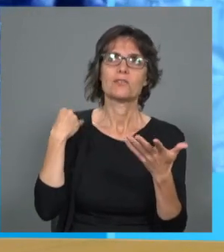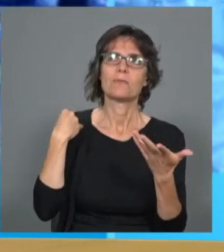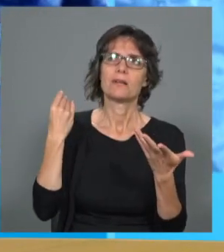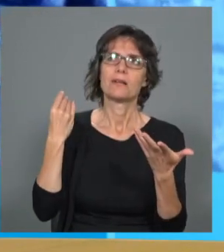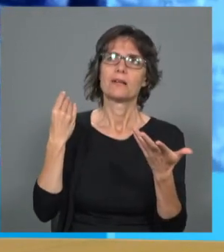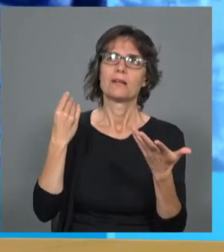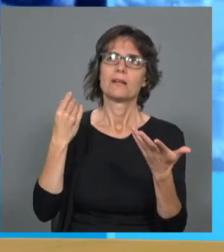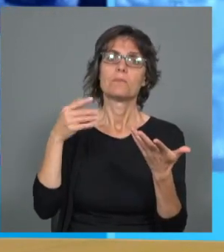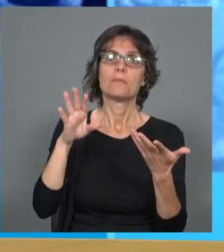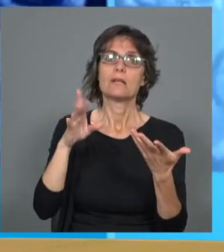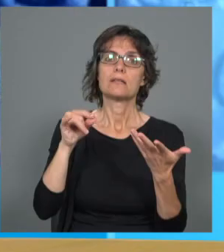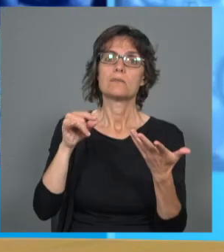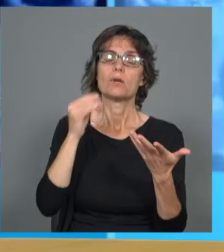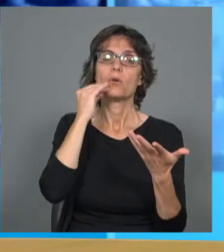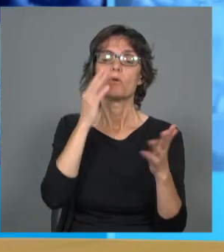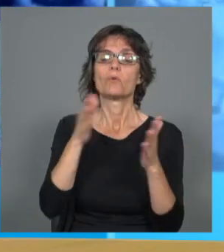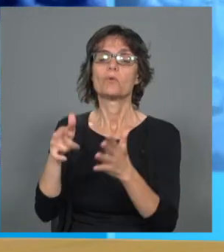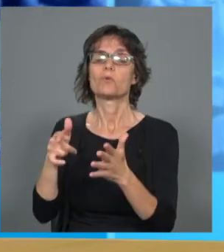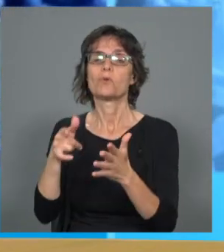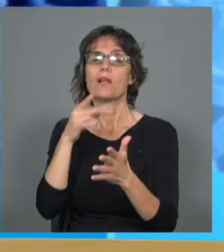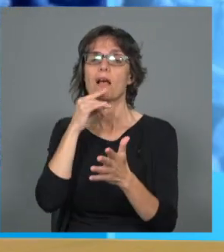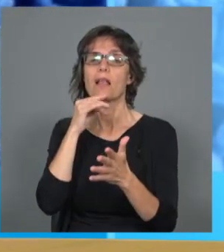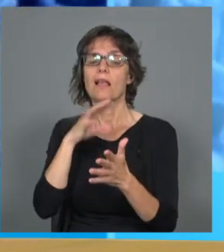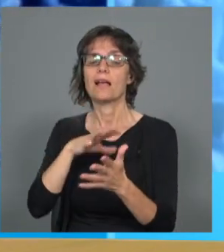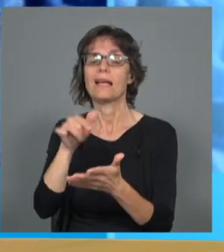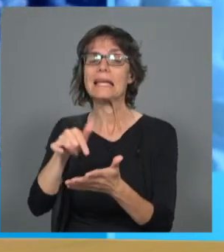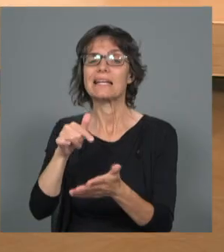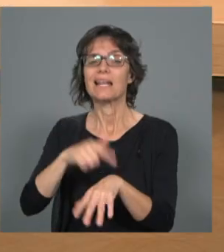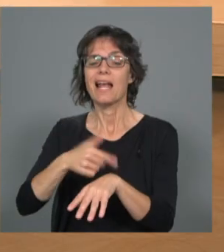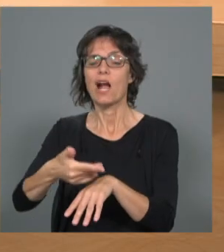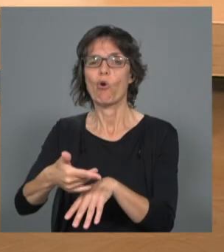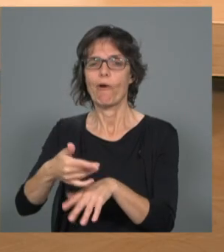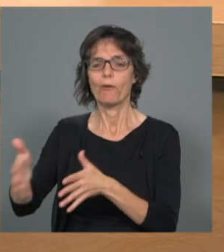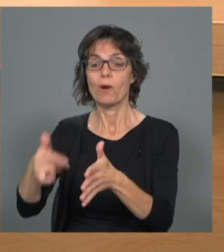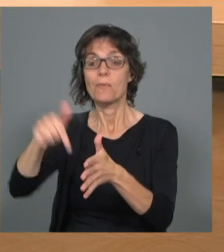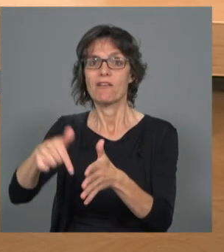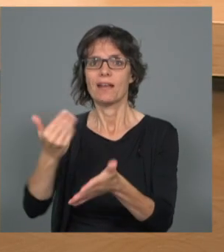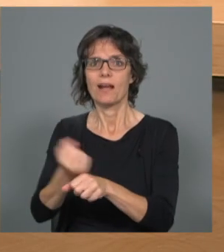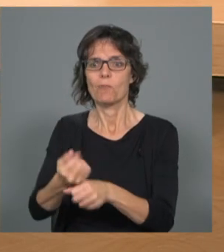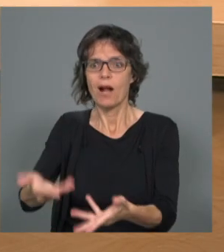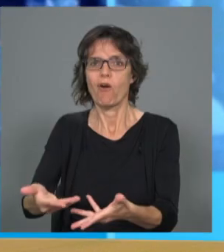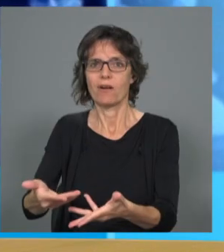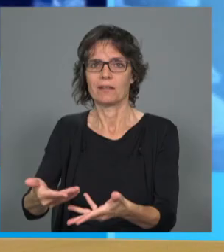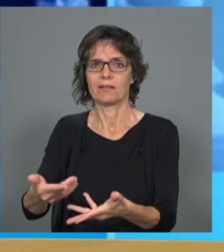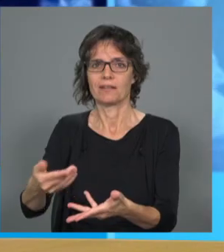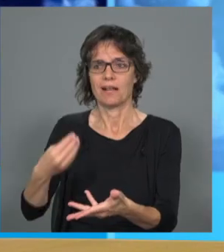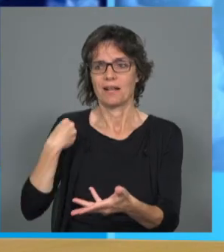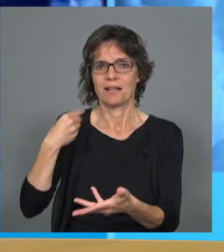terra e faz aquilo que tens a fazer aqui, porque aqui é que se joga a vida. E eu acho que é por aí que vamos.